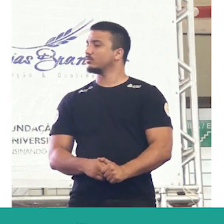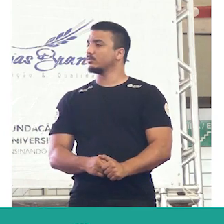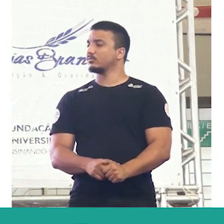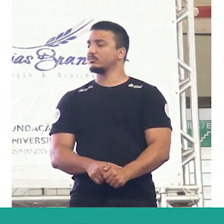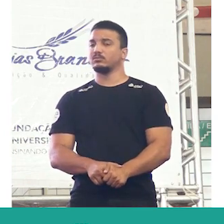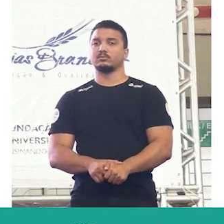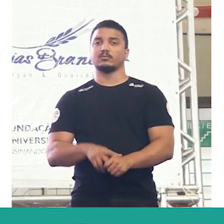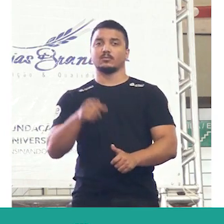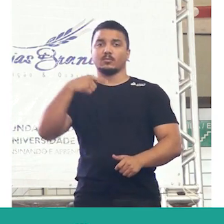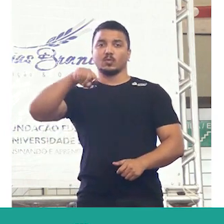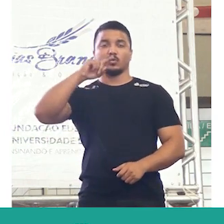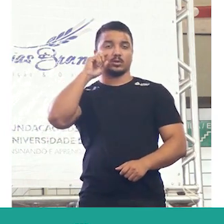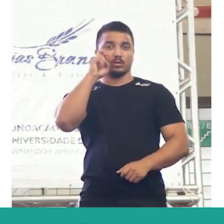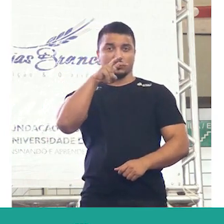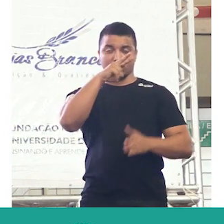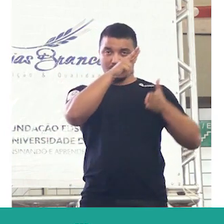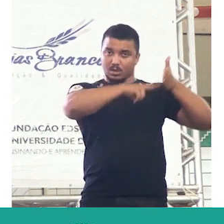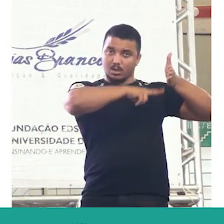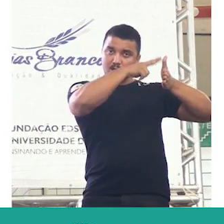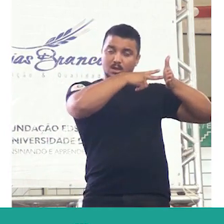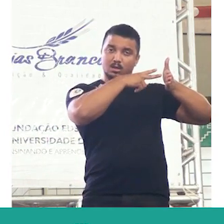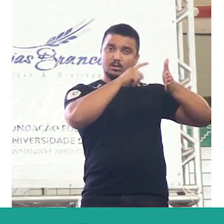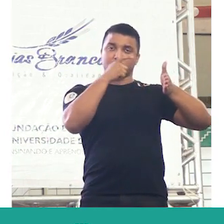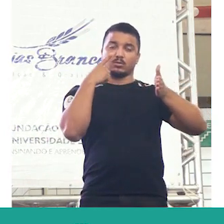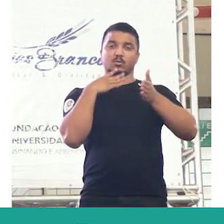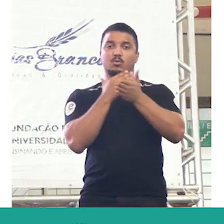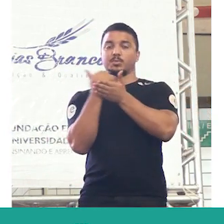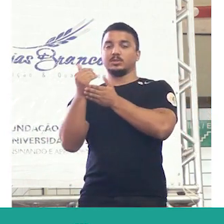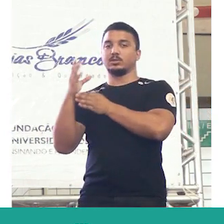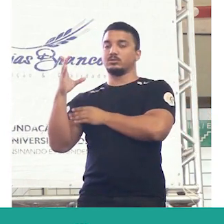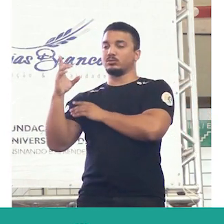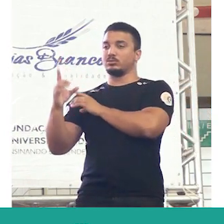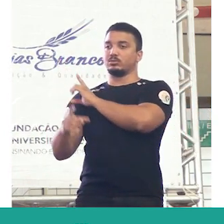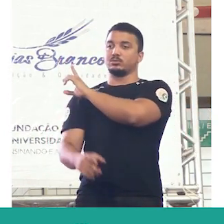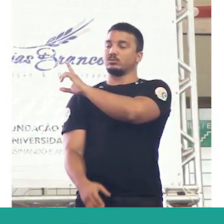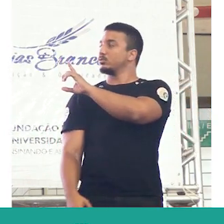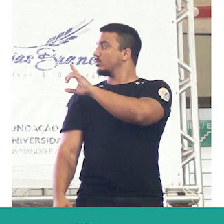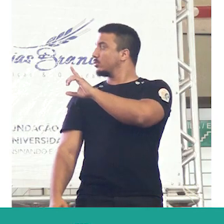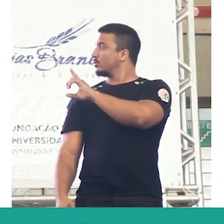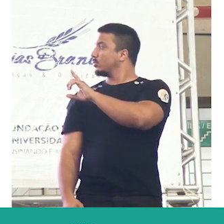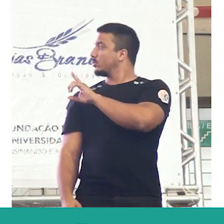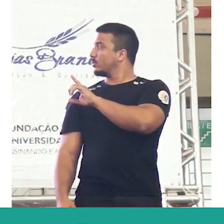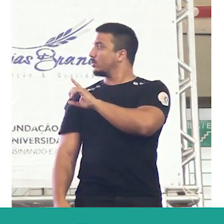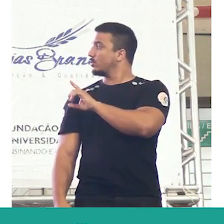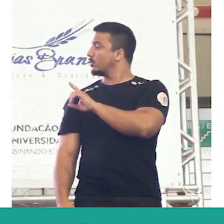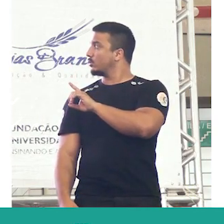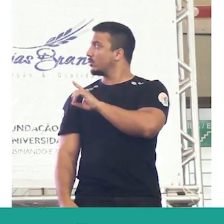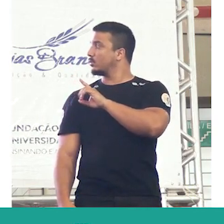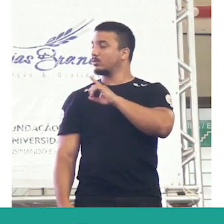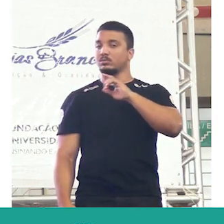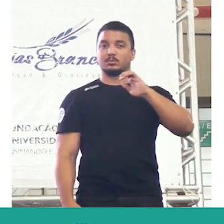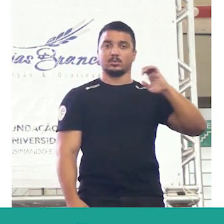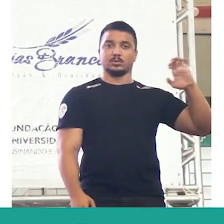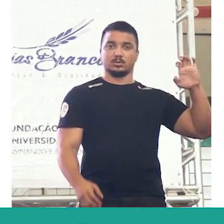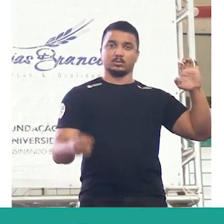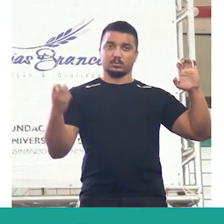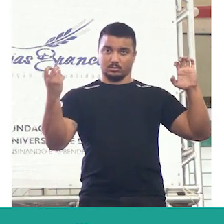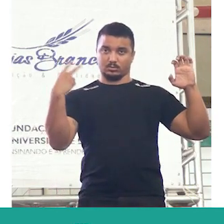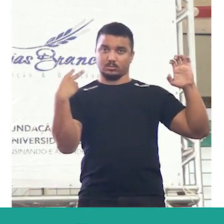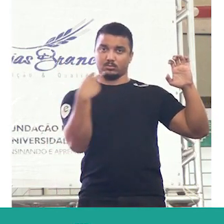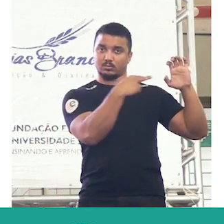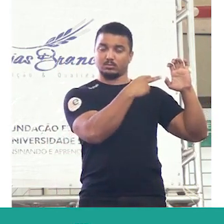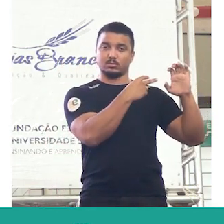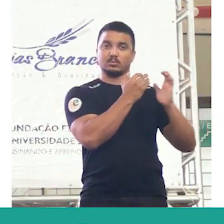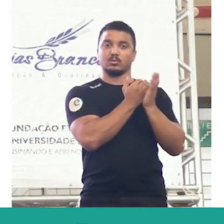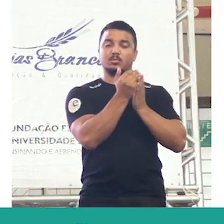Certo? Eu quero que vocês leiam da direita para a esquerda. Isso, da direita